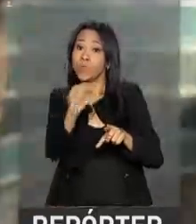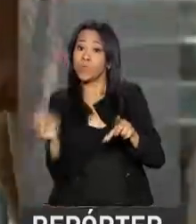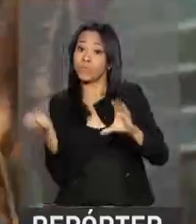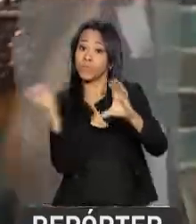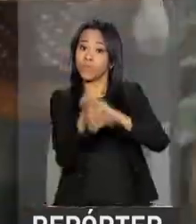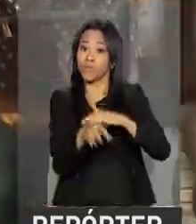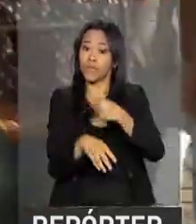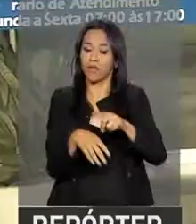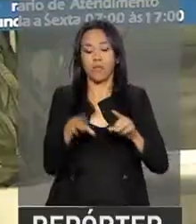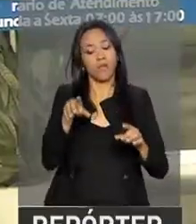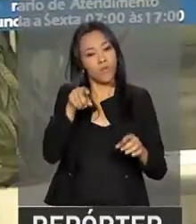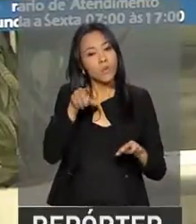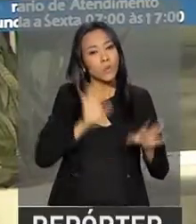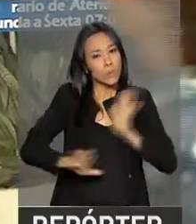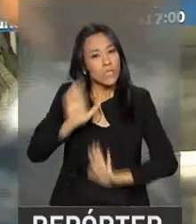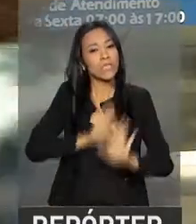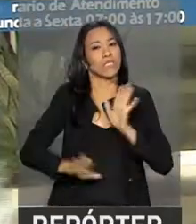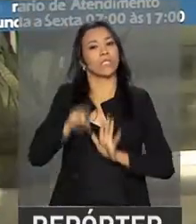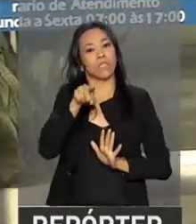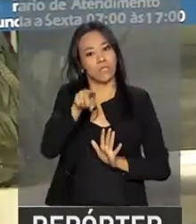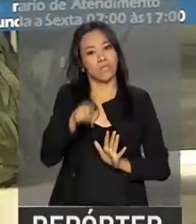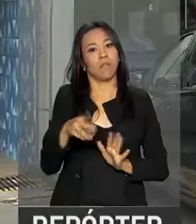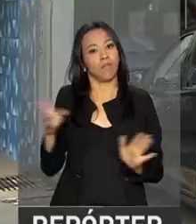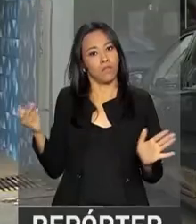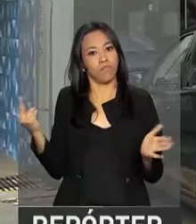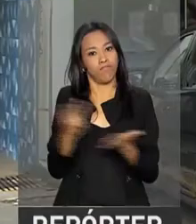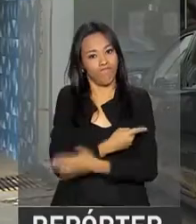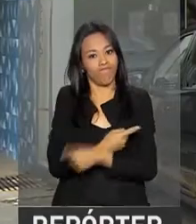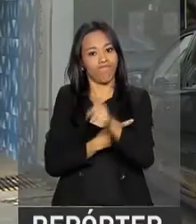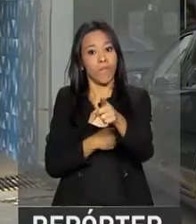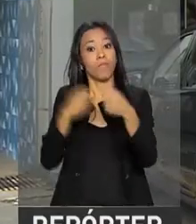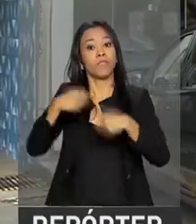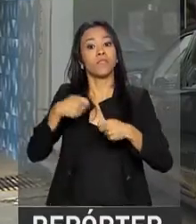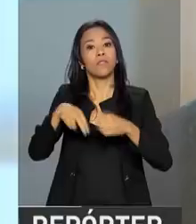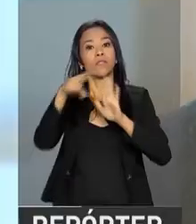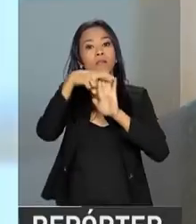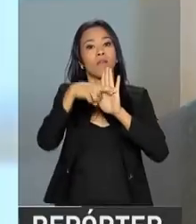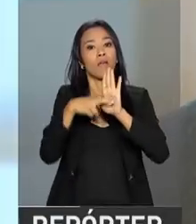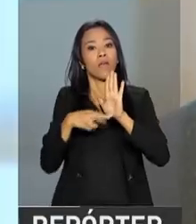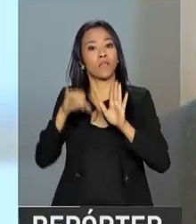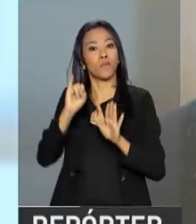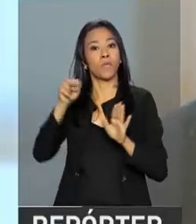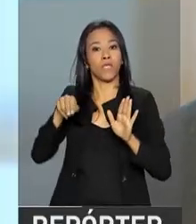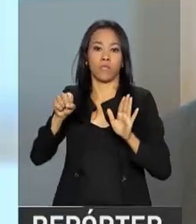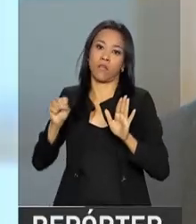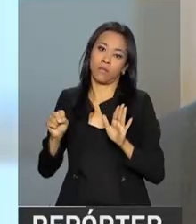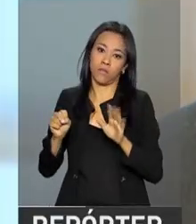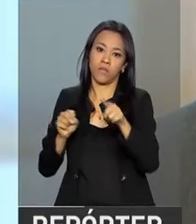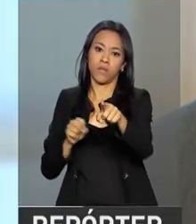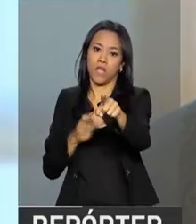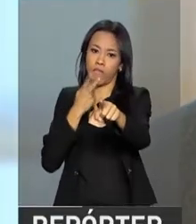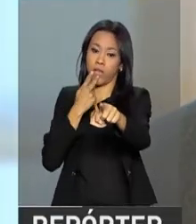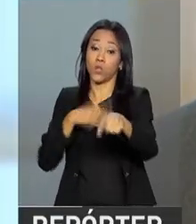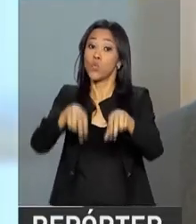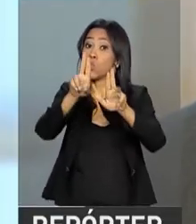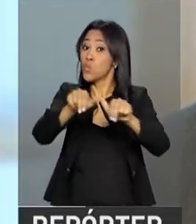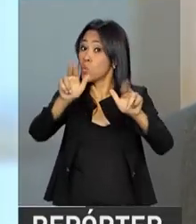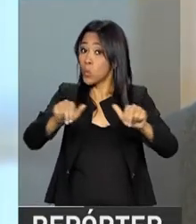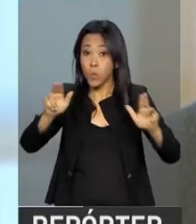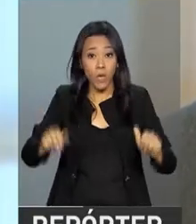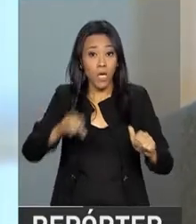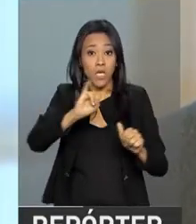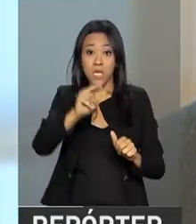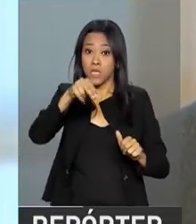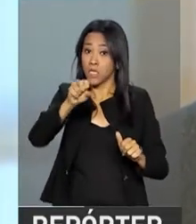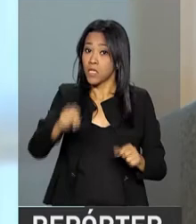vítima desse tipo de crime basta seguir as dicas da previdência social nunca nunca seja o inss seja um